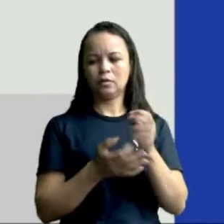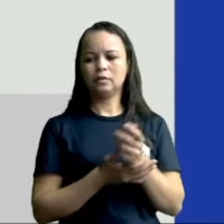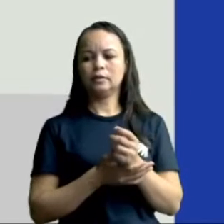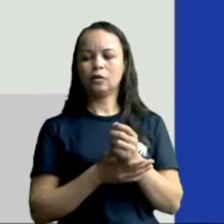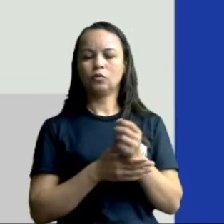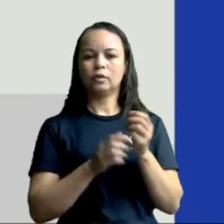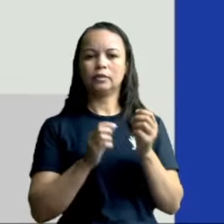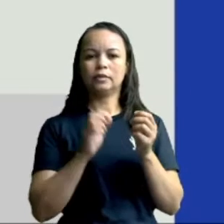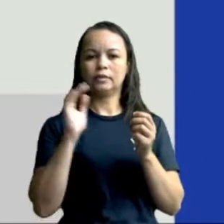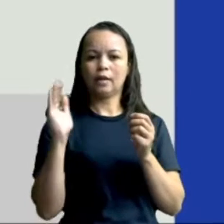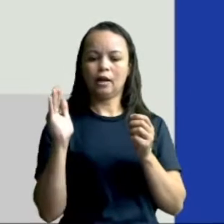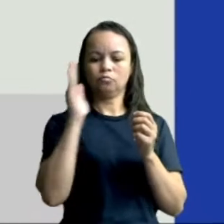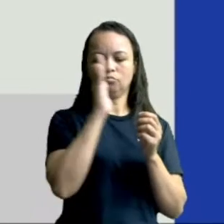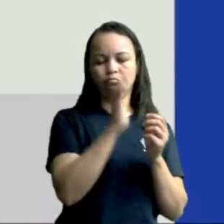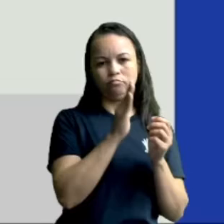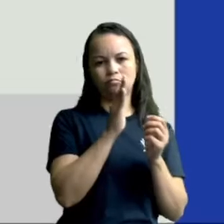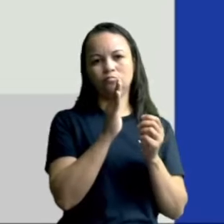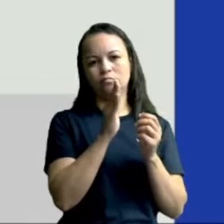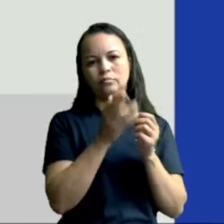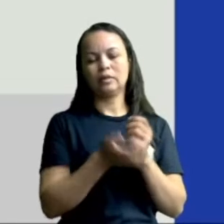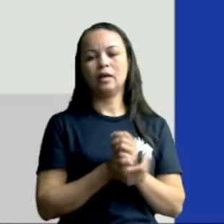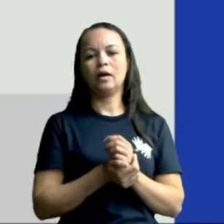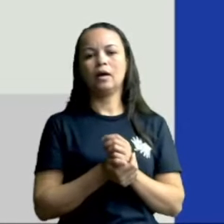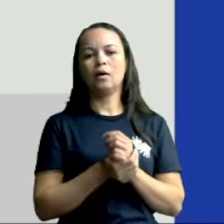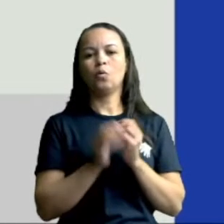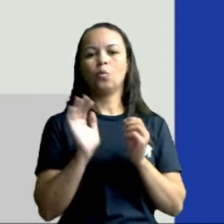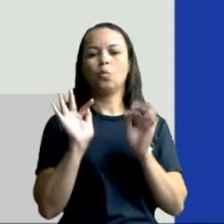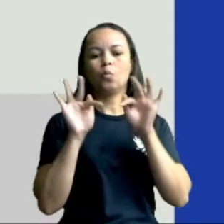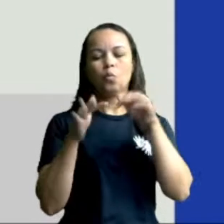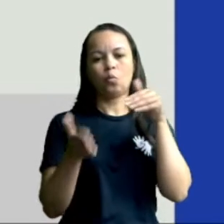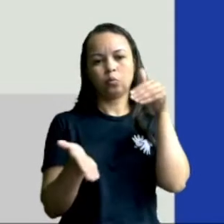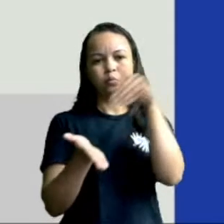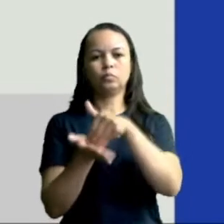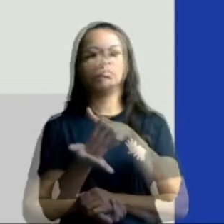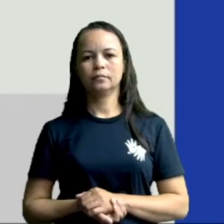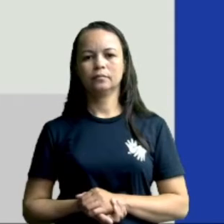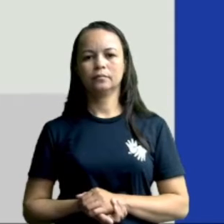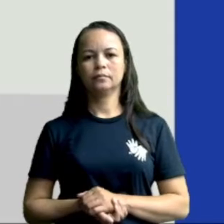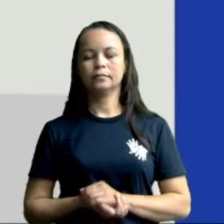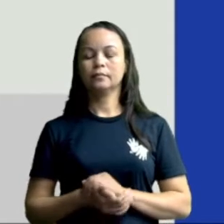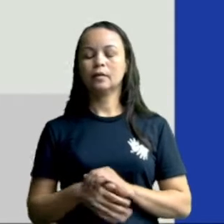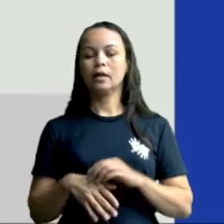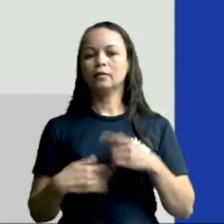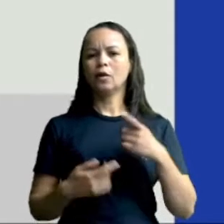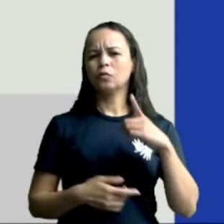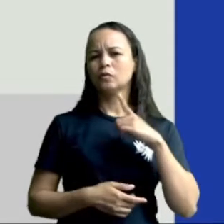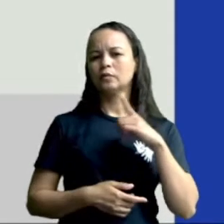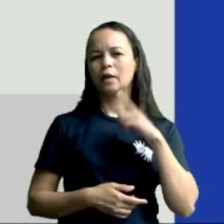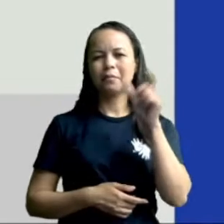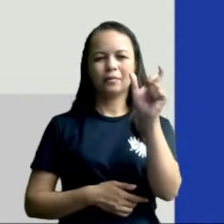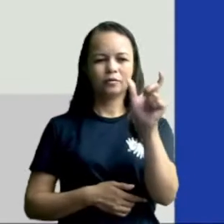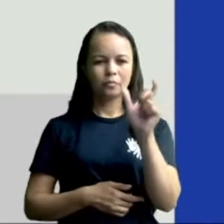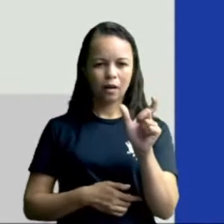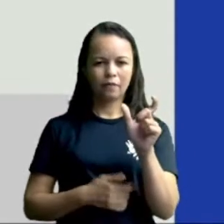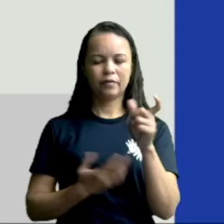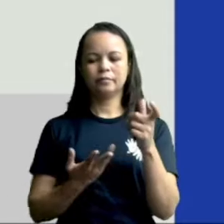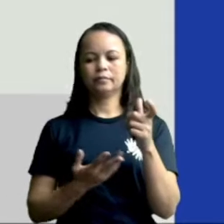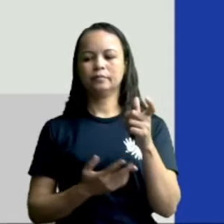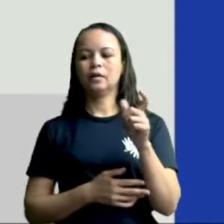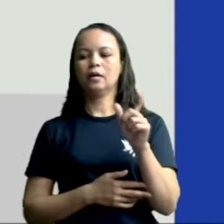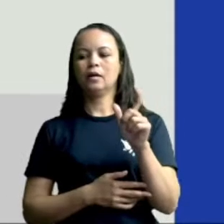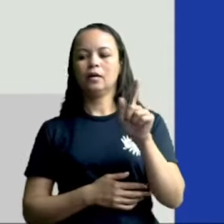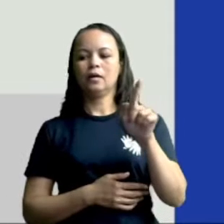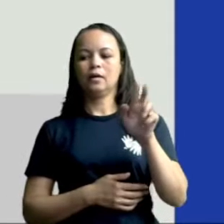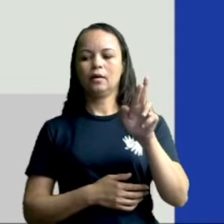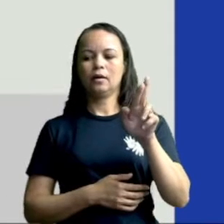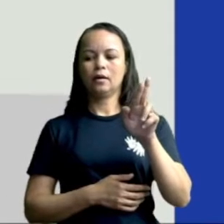de trás para frente. Então, ela é a última. Então, a gente tem as palavras graves